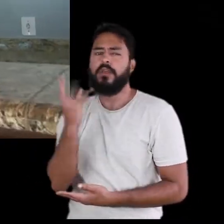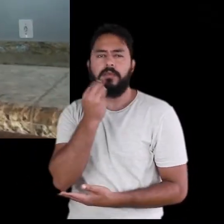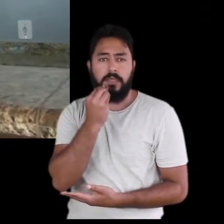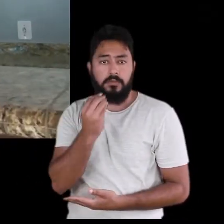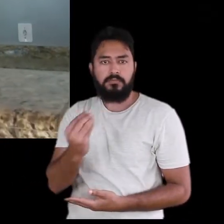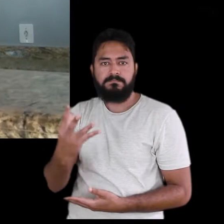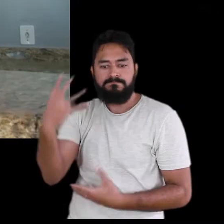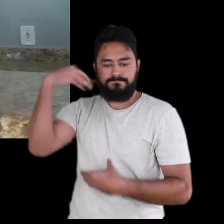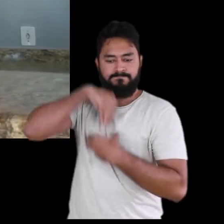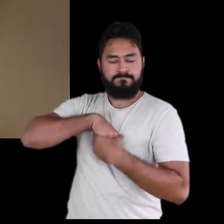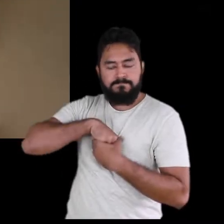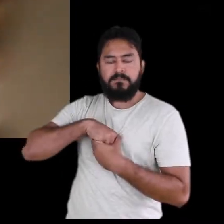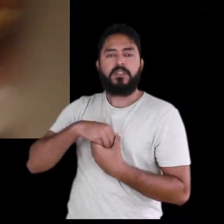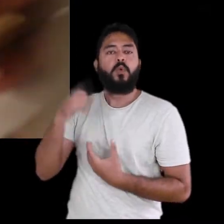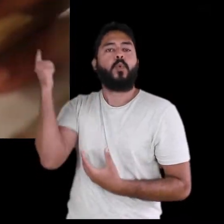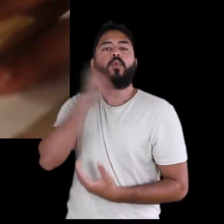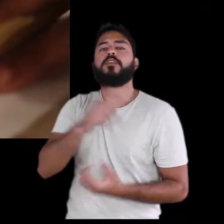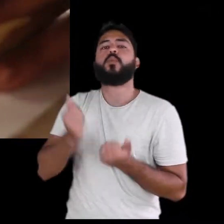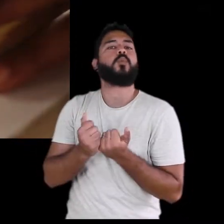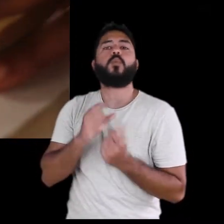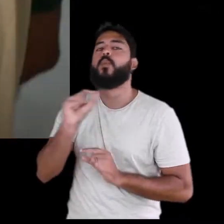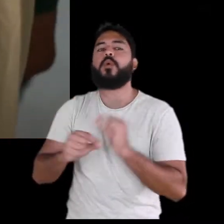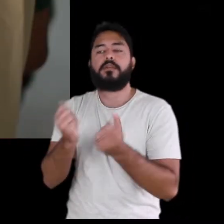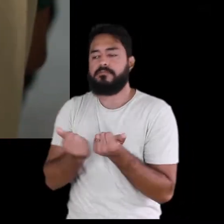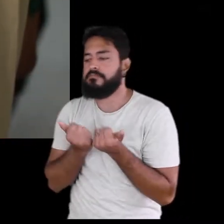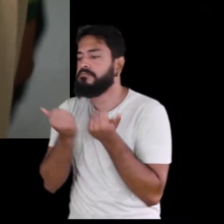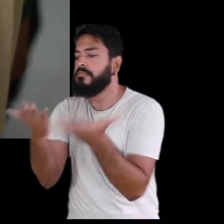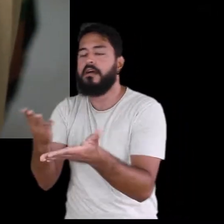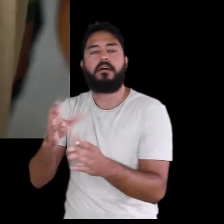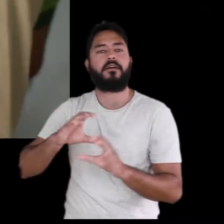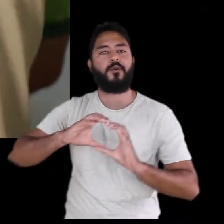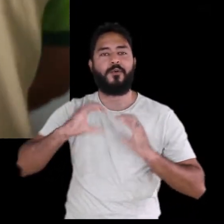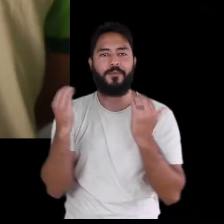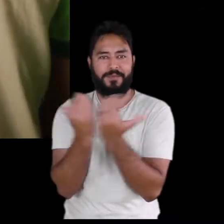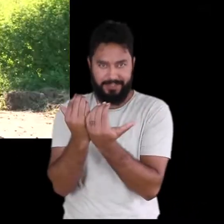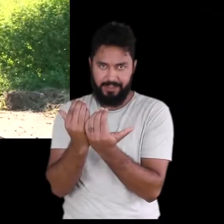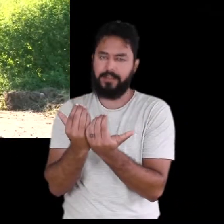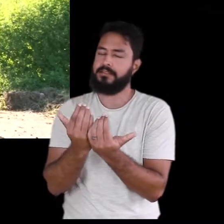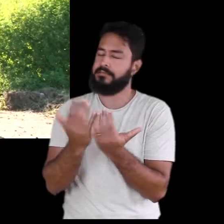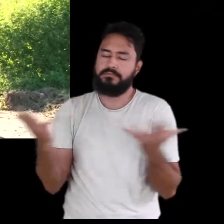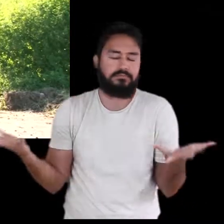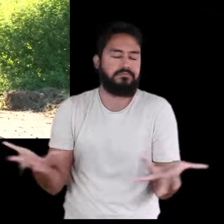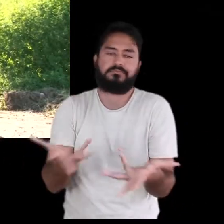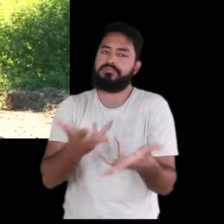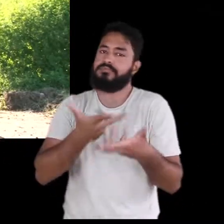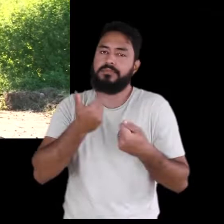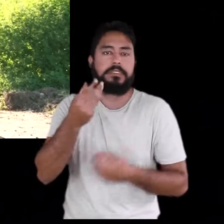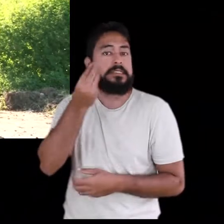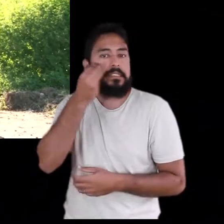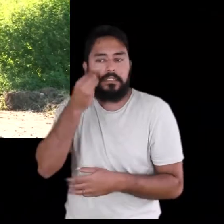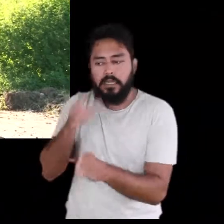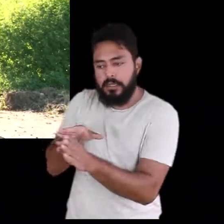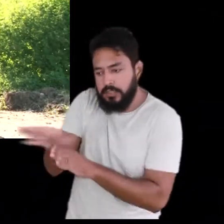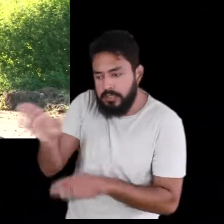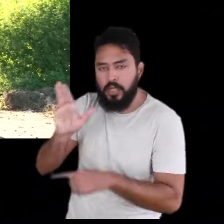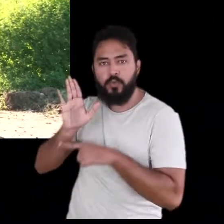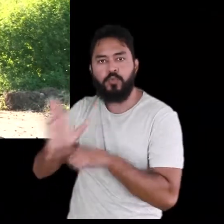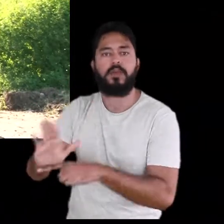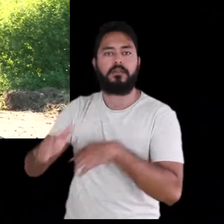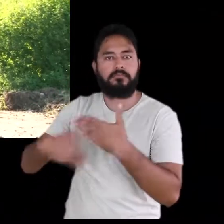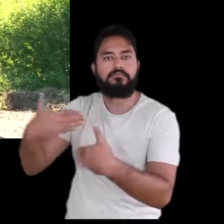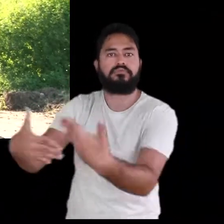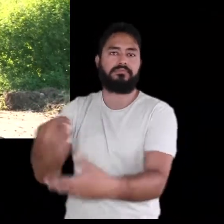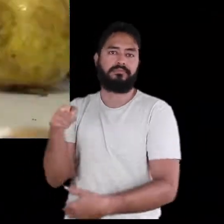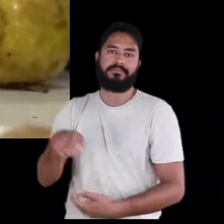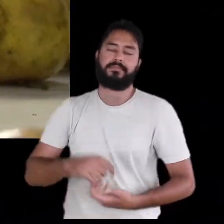adquiriu dentro da família se você trazer para ela dentro da sua comunidade tentar ajudar e